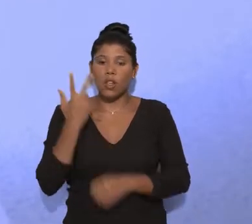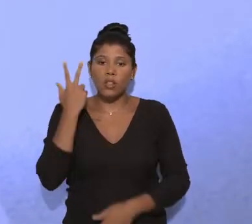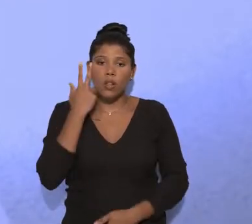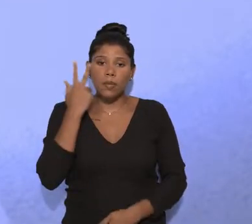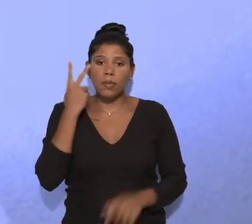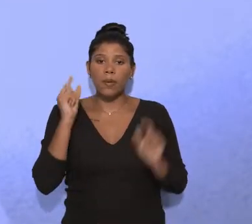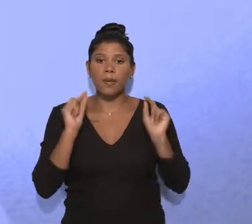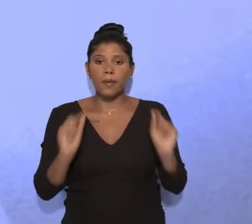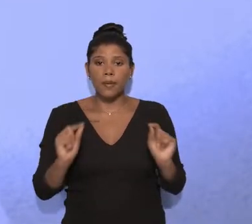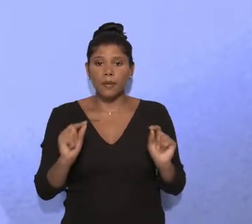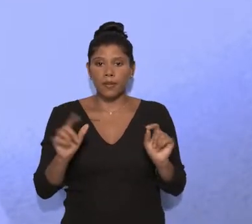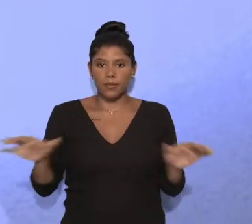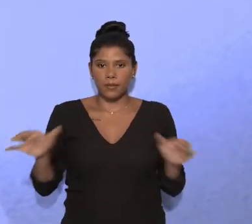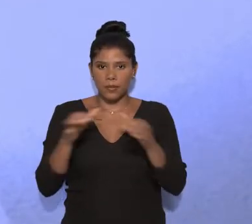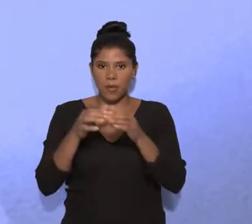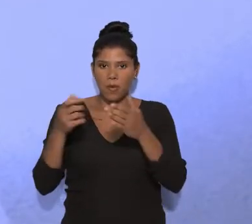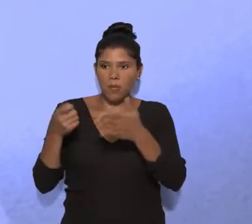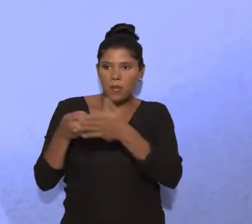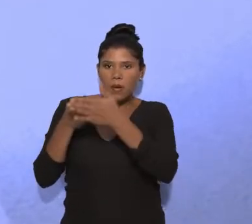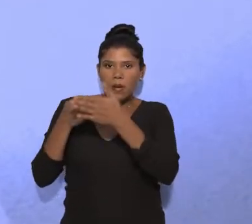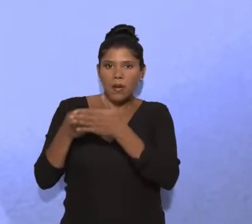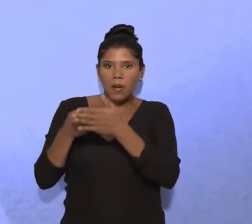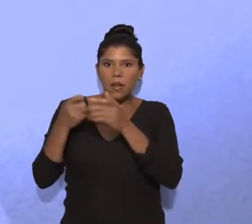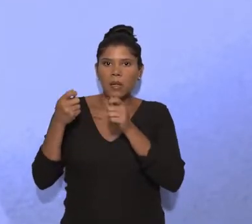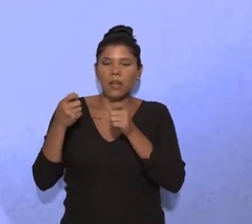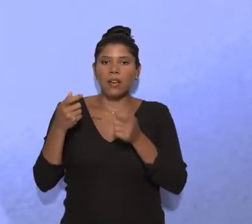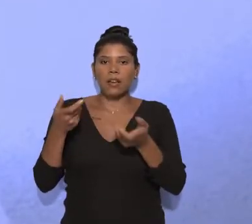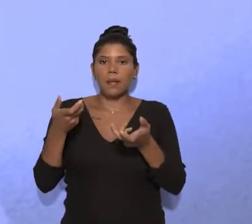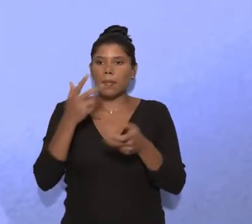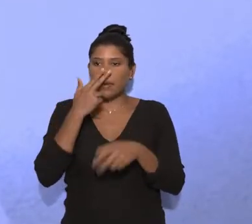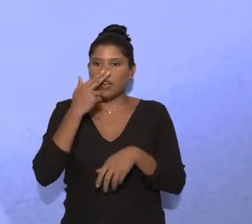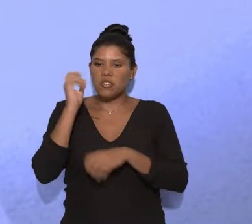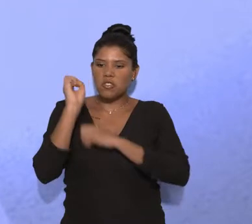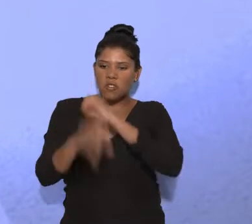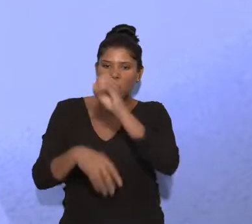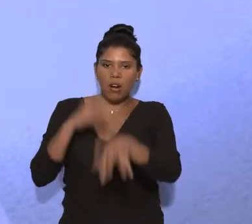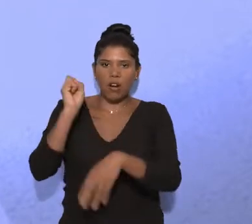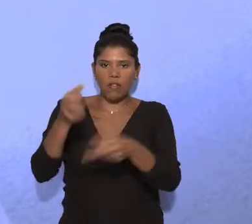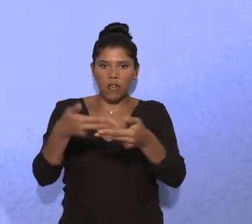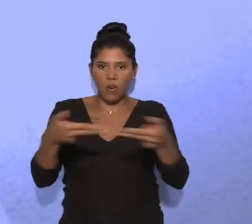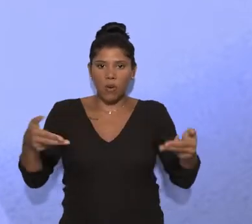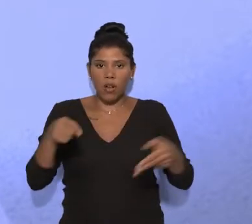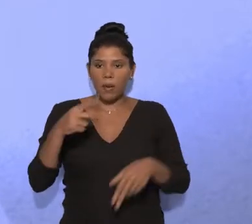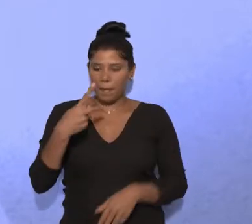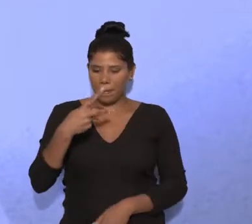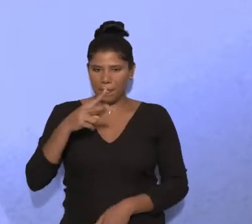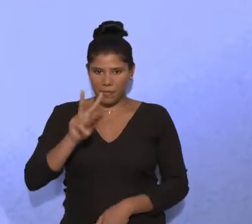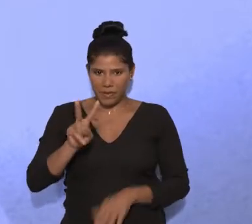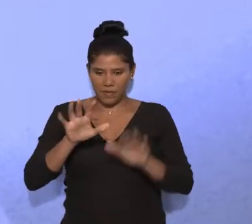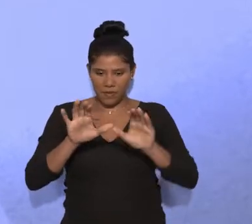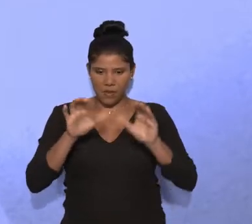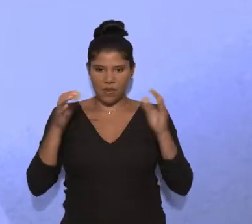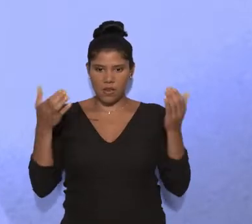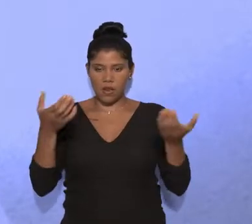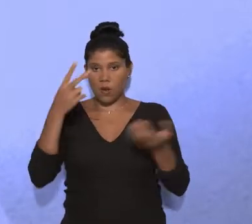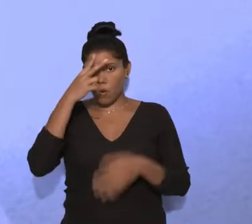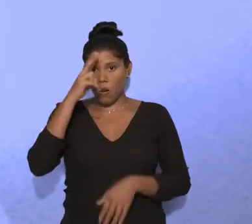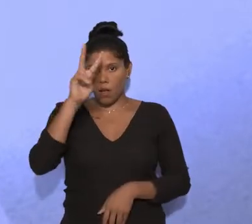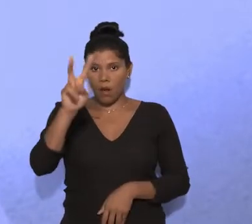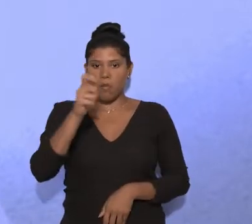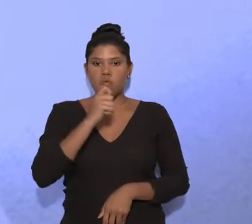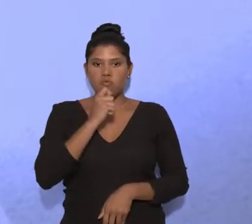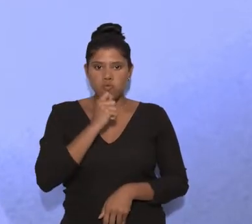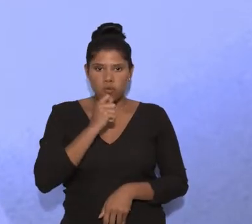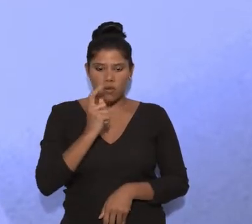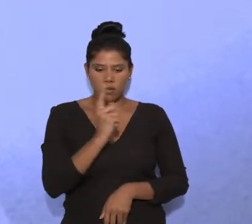os torcedores atirarem todo tipo de objeto para dentro do gramado. Aqui no PV eu me lembro a saída do árbitro, era uma chuva